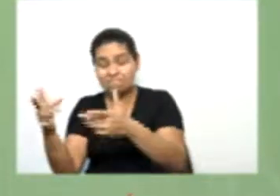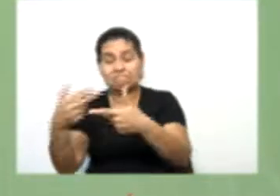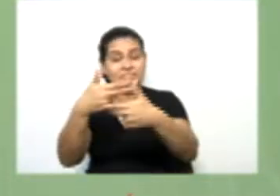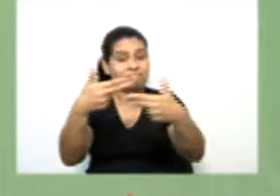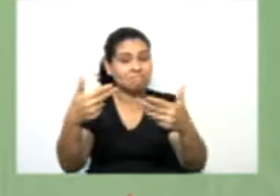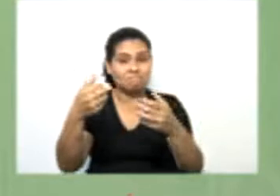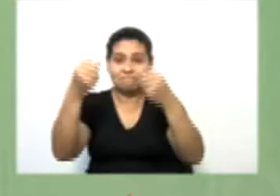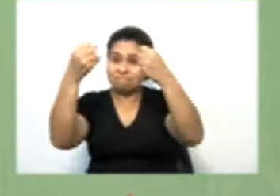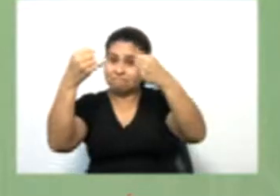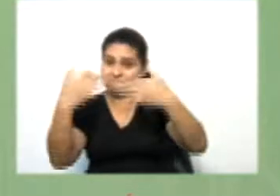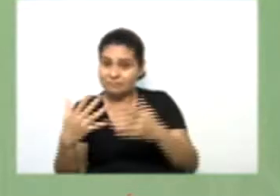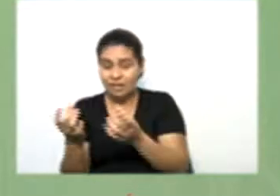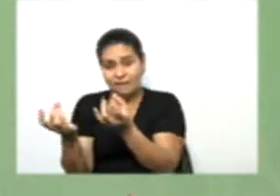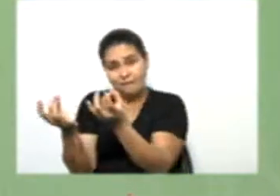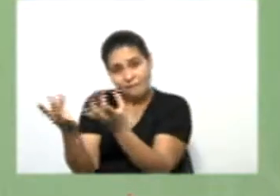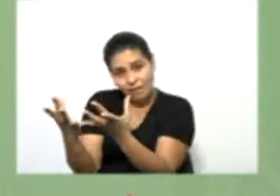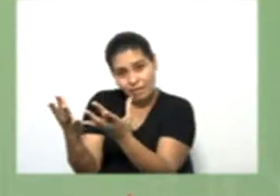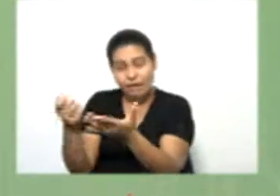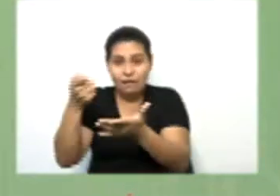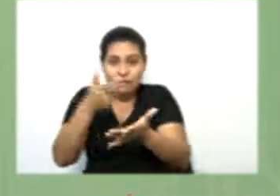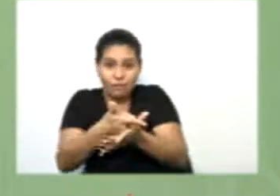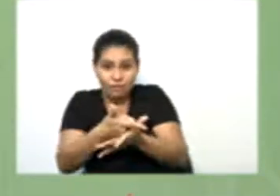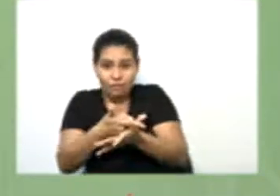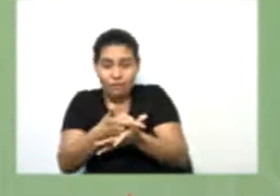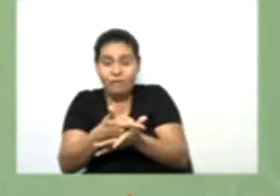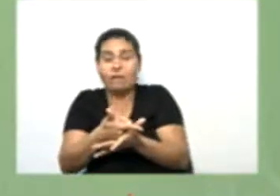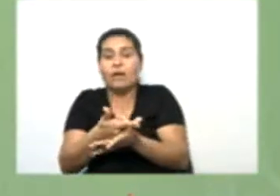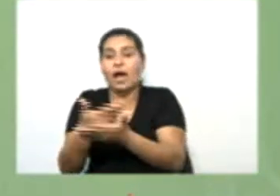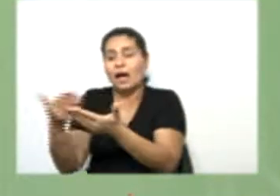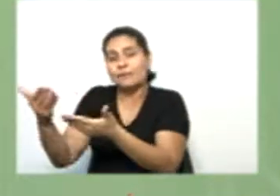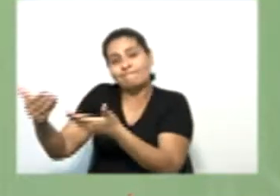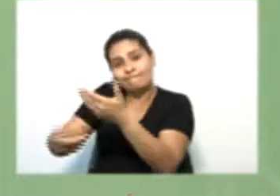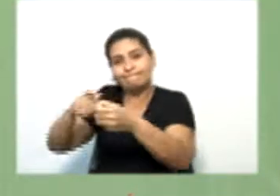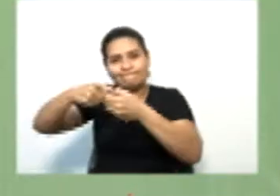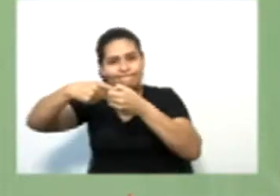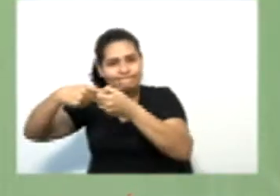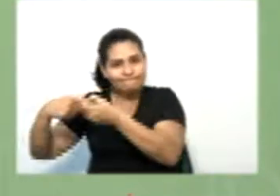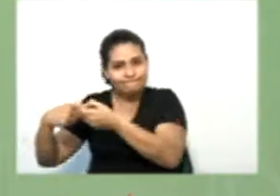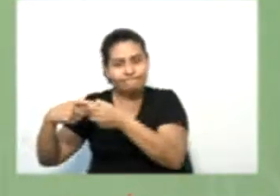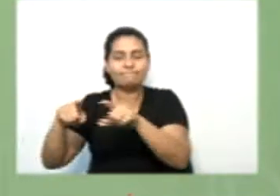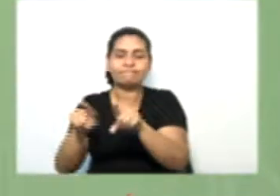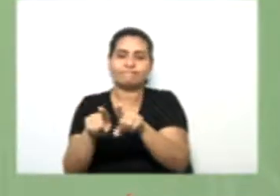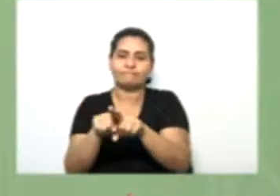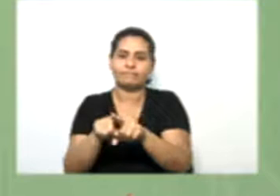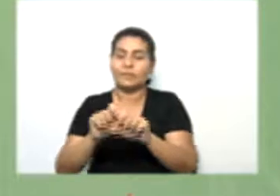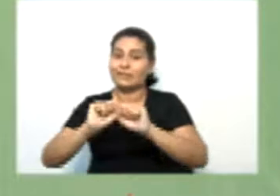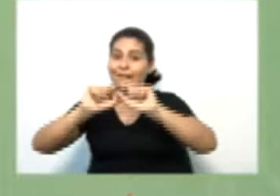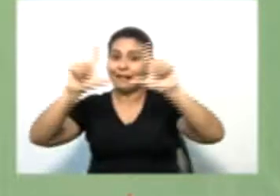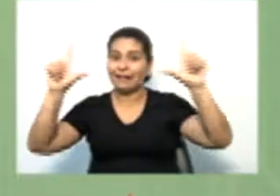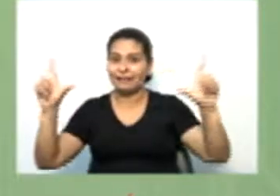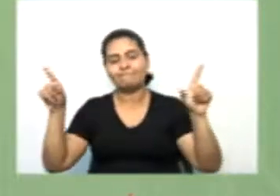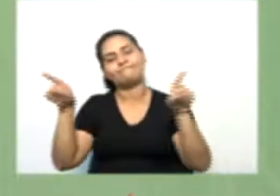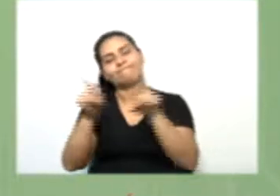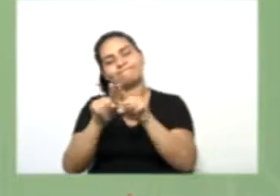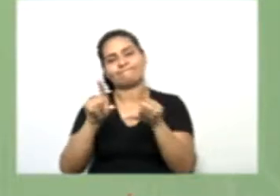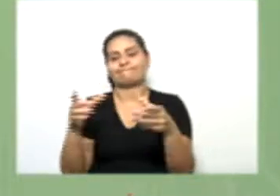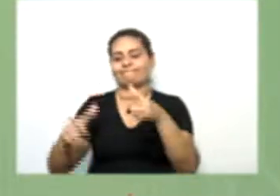negociação, como a venda, a compra, parcerias e, claro, não é? O trabalho